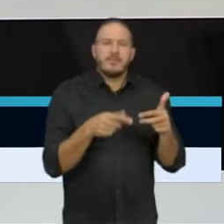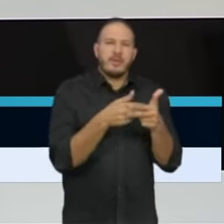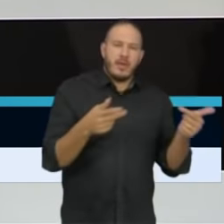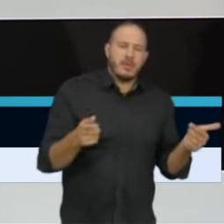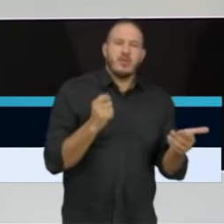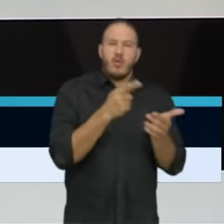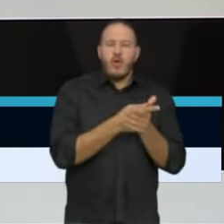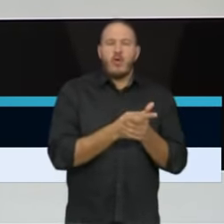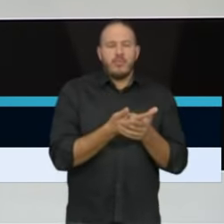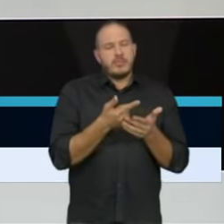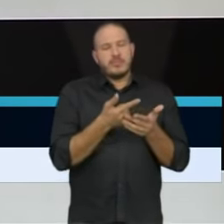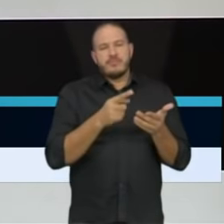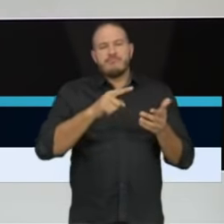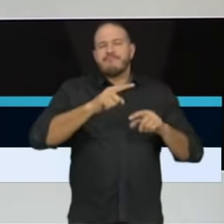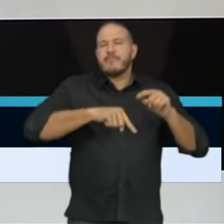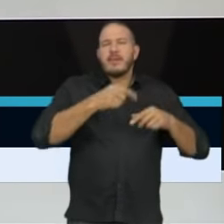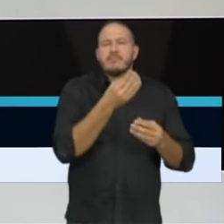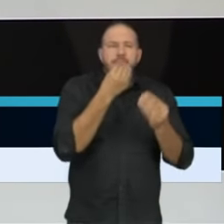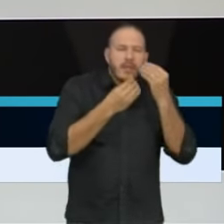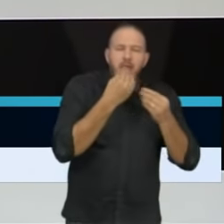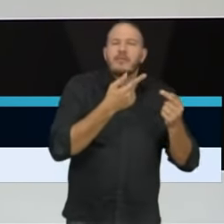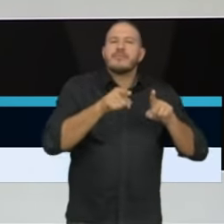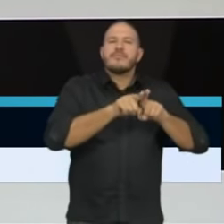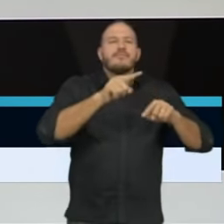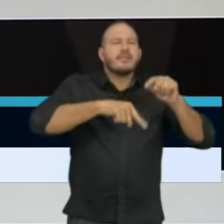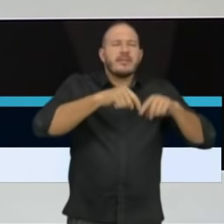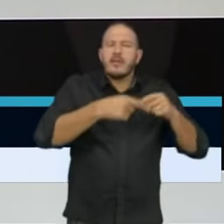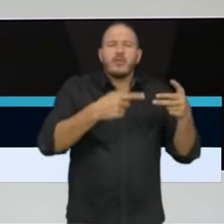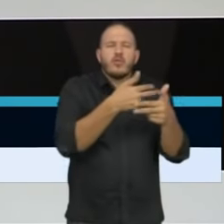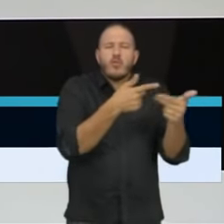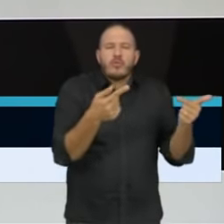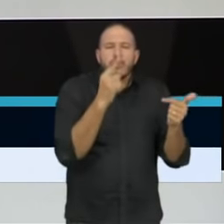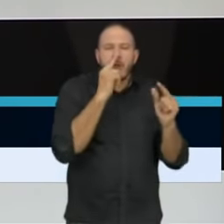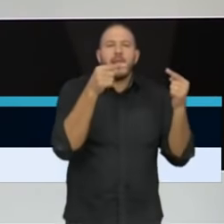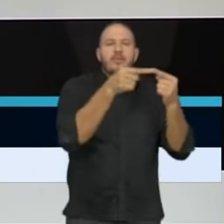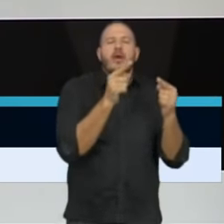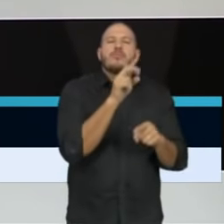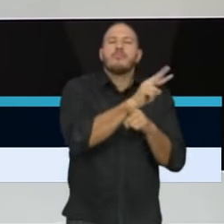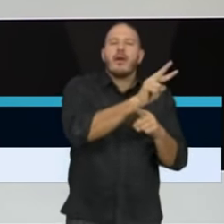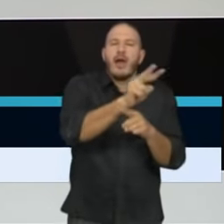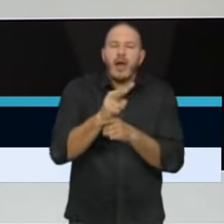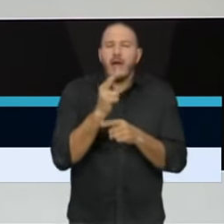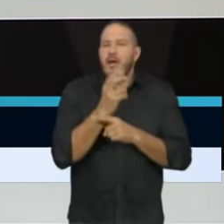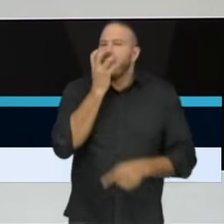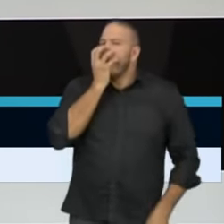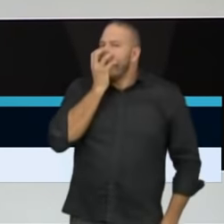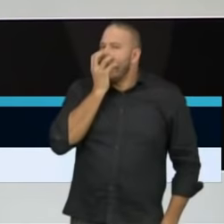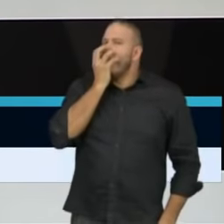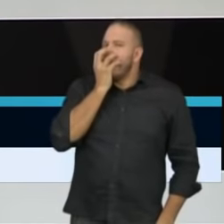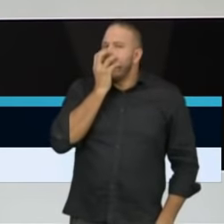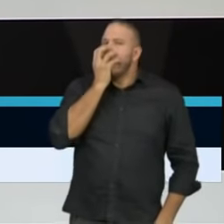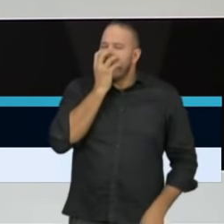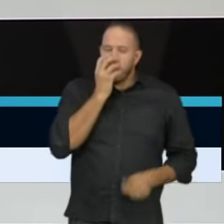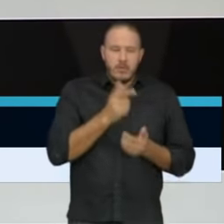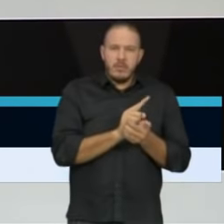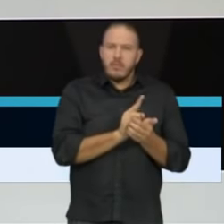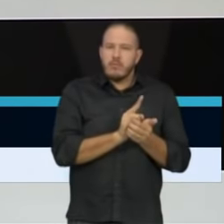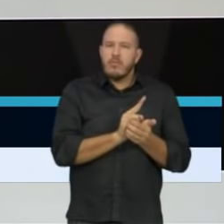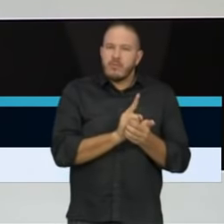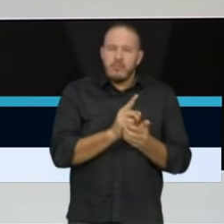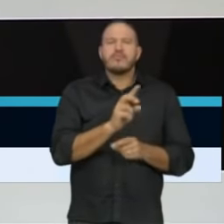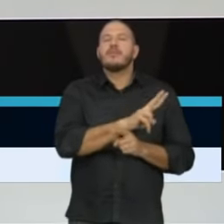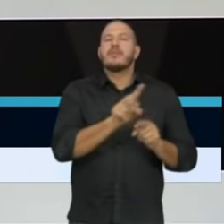de suplementos, para a compra de material de proteção, para a compra de respiradores e monitores, para a implantação